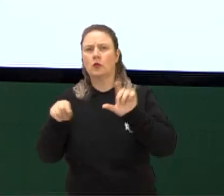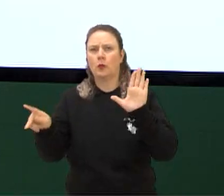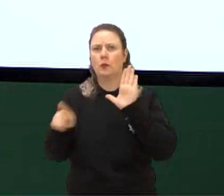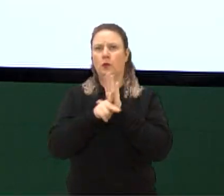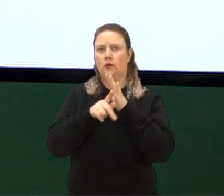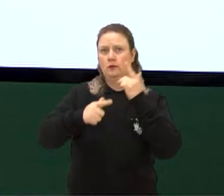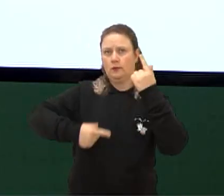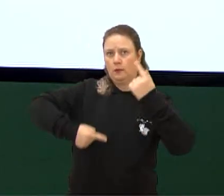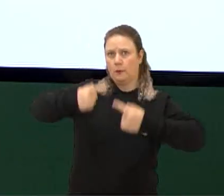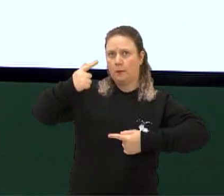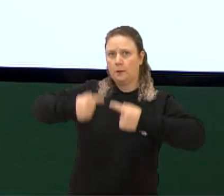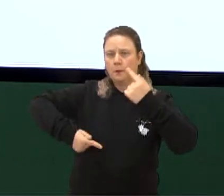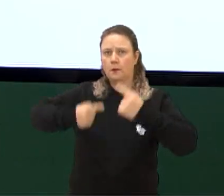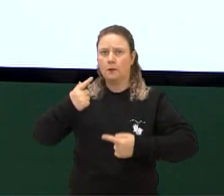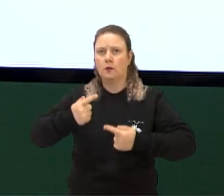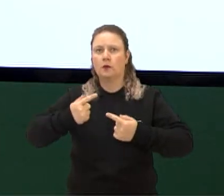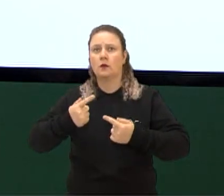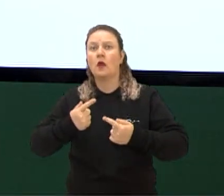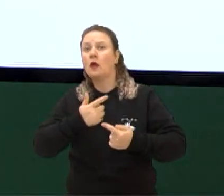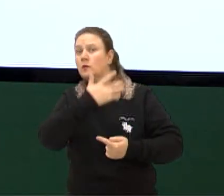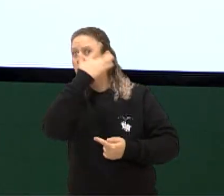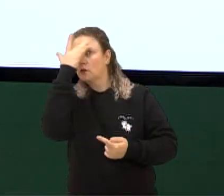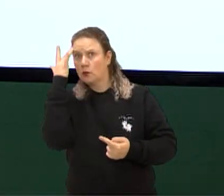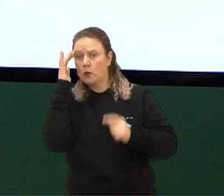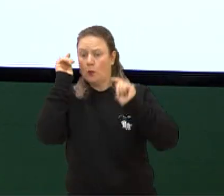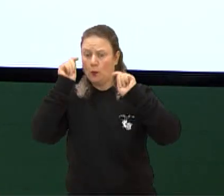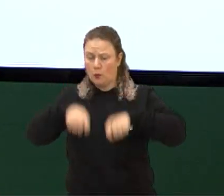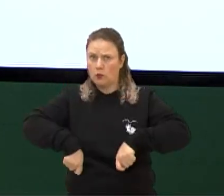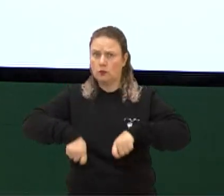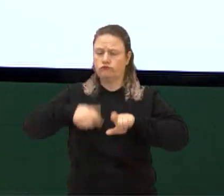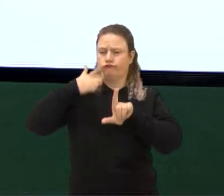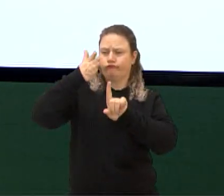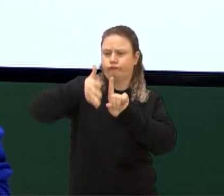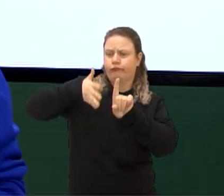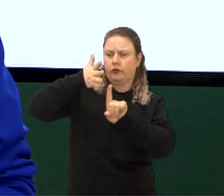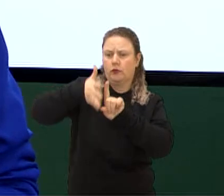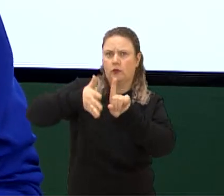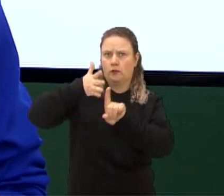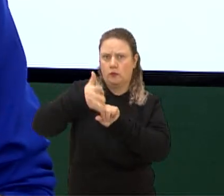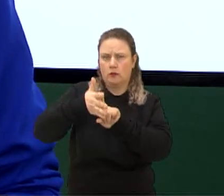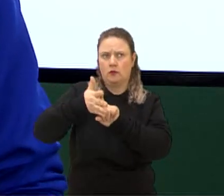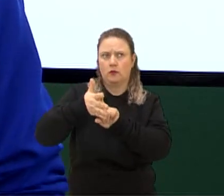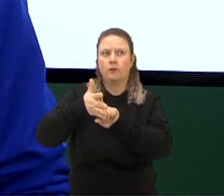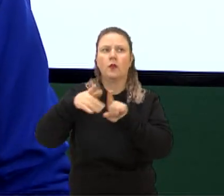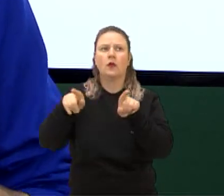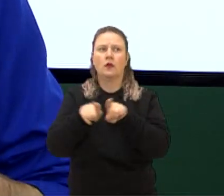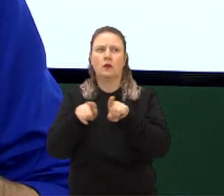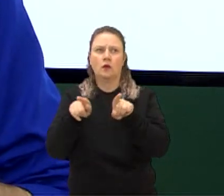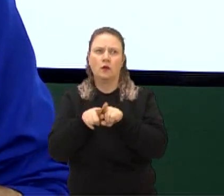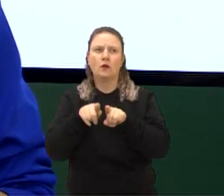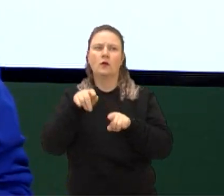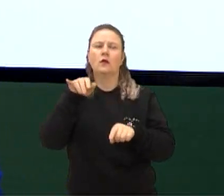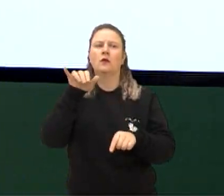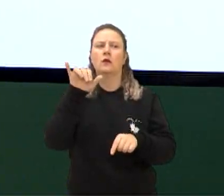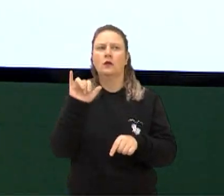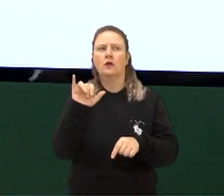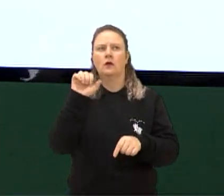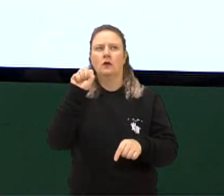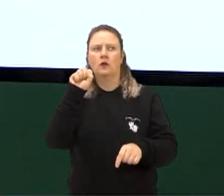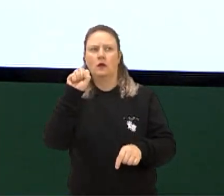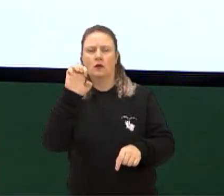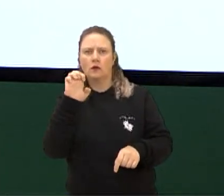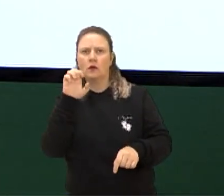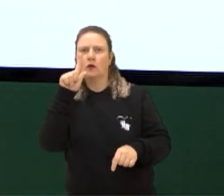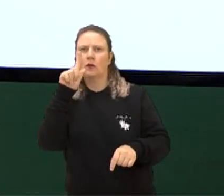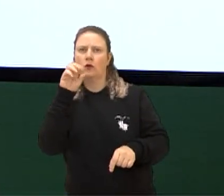a igualdade de falar em assembleia é a isegoria. Então, a isonomia e a